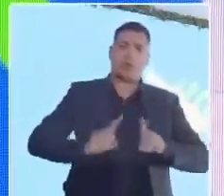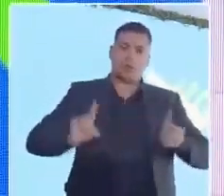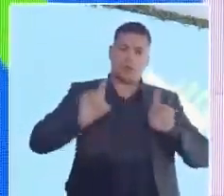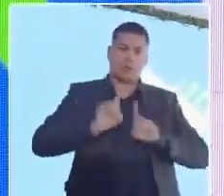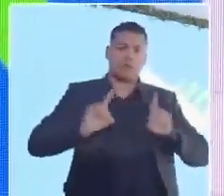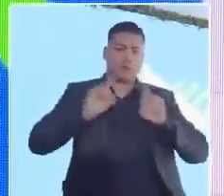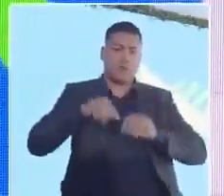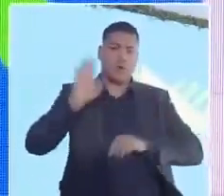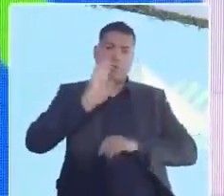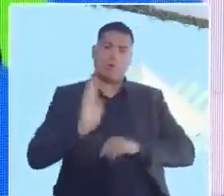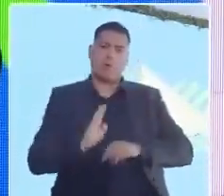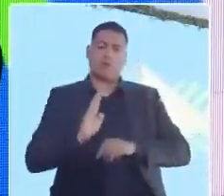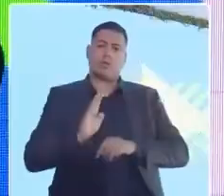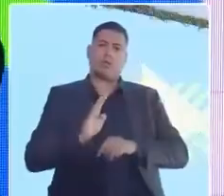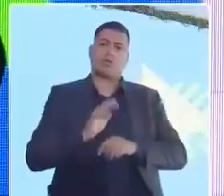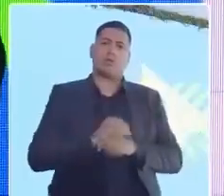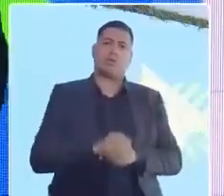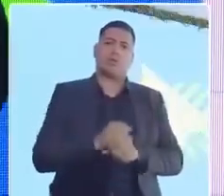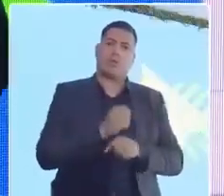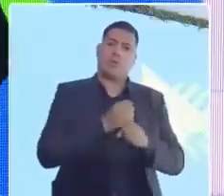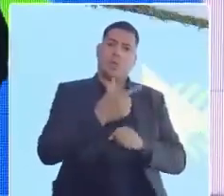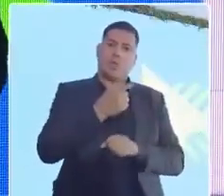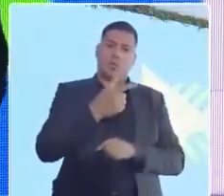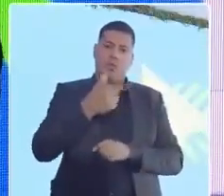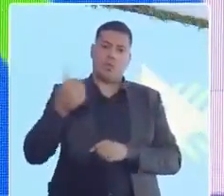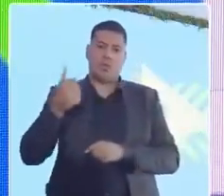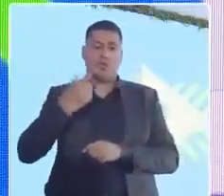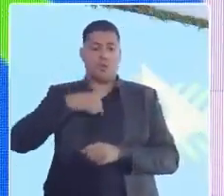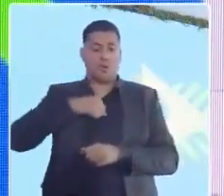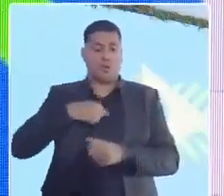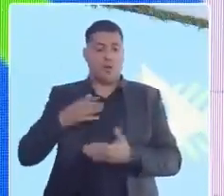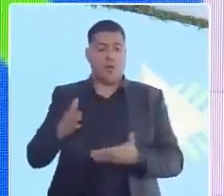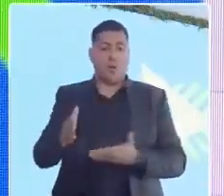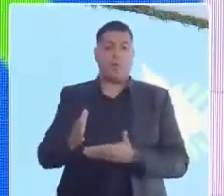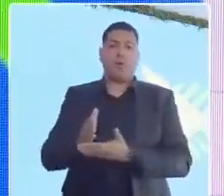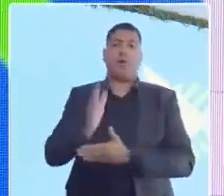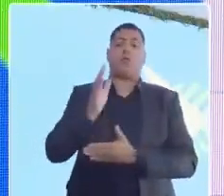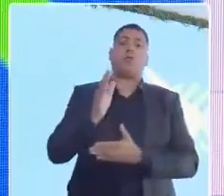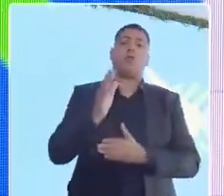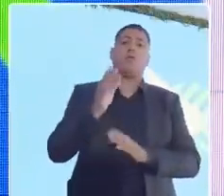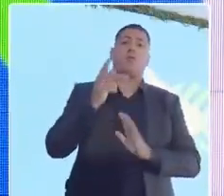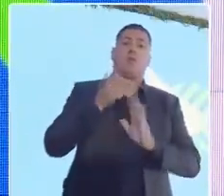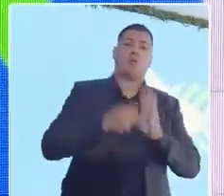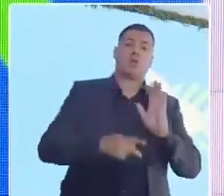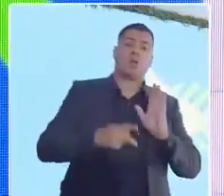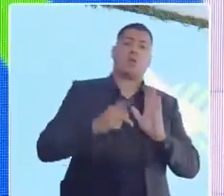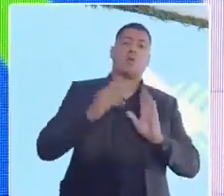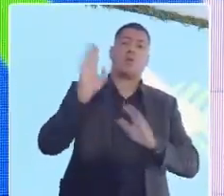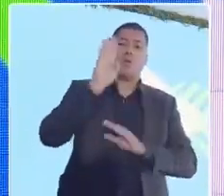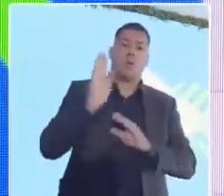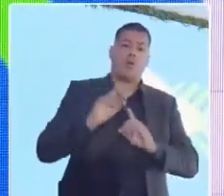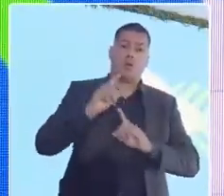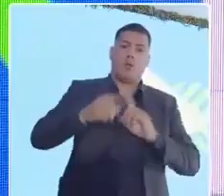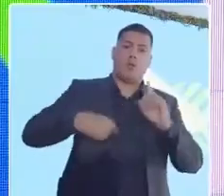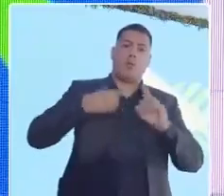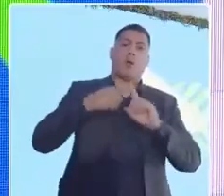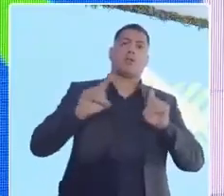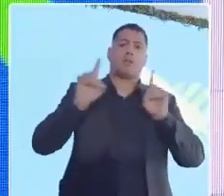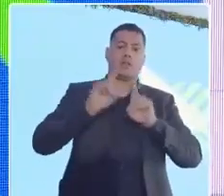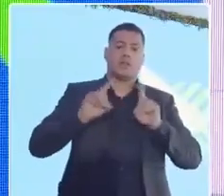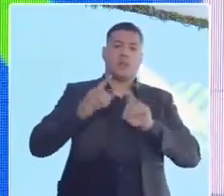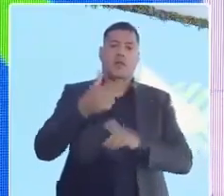em 2021 aprovamos a linha de crédito do Brasil mais digital que tem 1 bilhão de Dólares ainda tá para ser